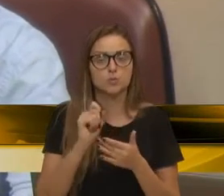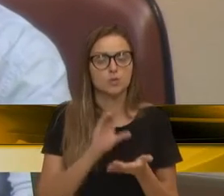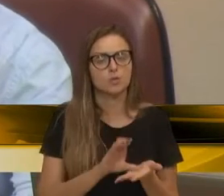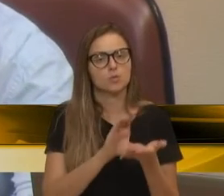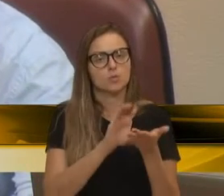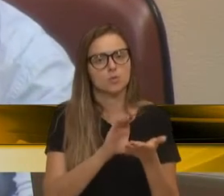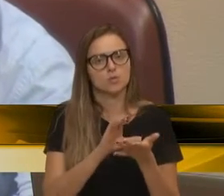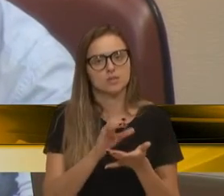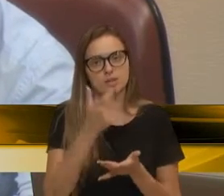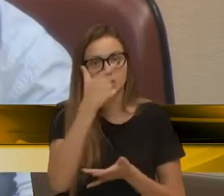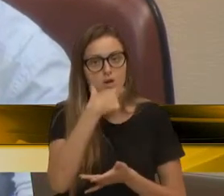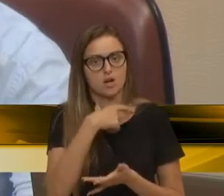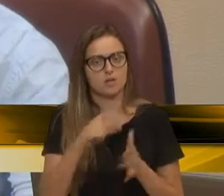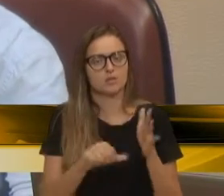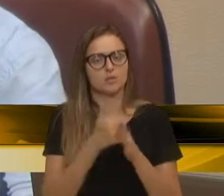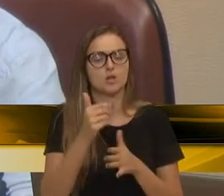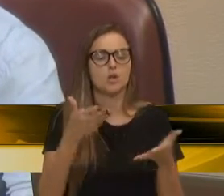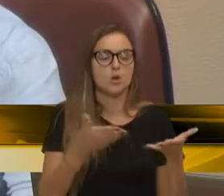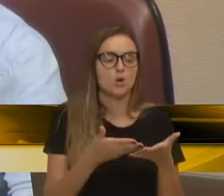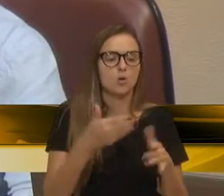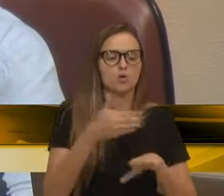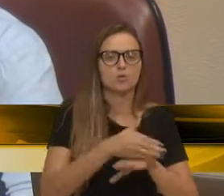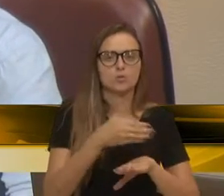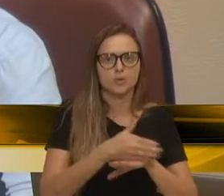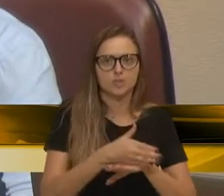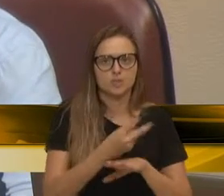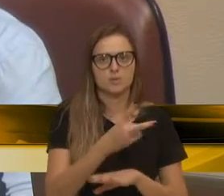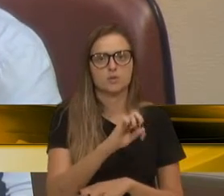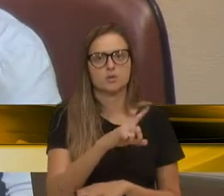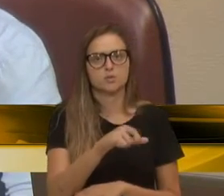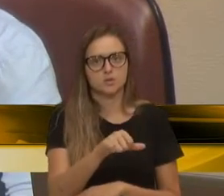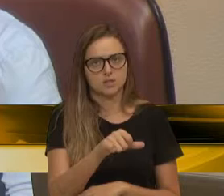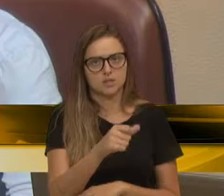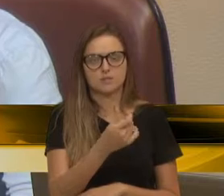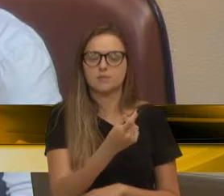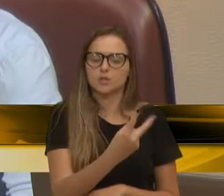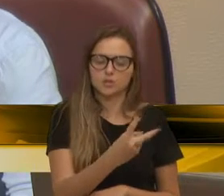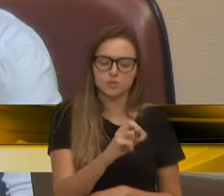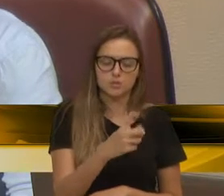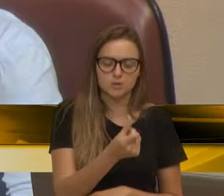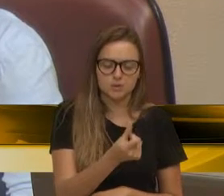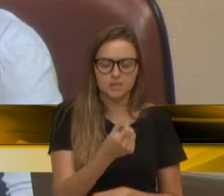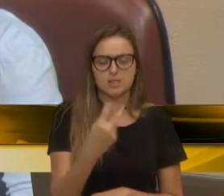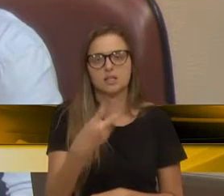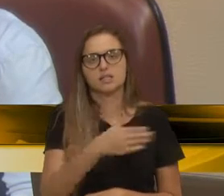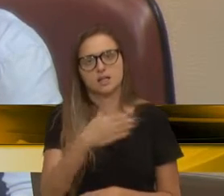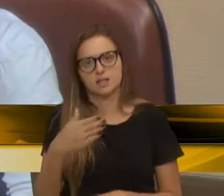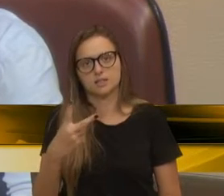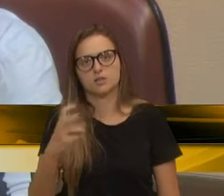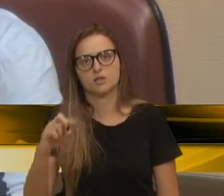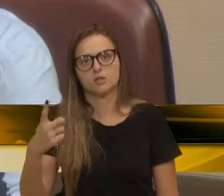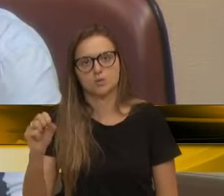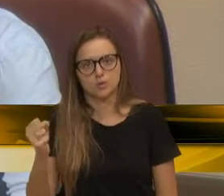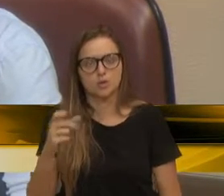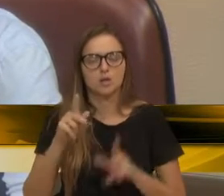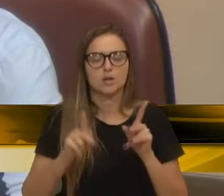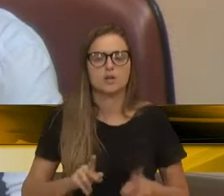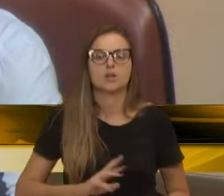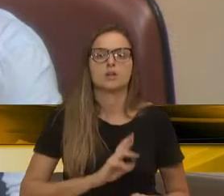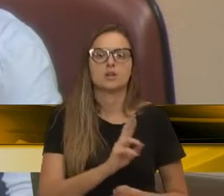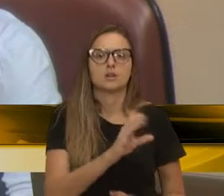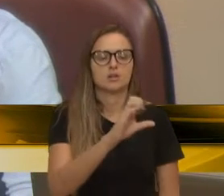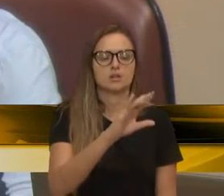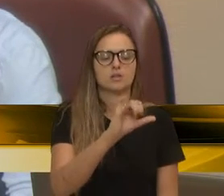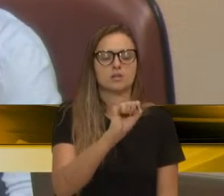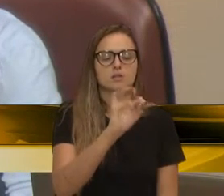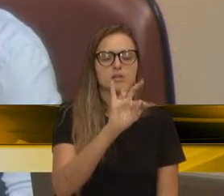são membros da atual gestão 2016 2018 representantes da administração pública cristiano